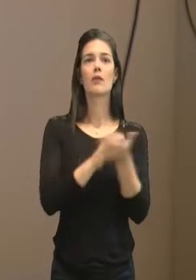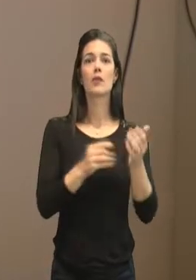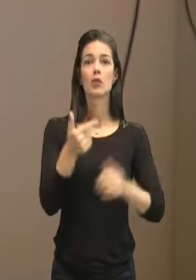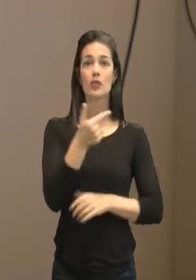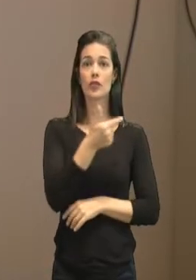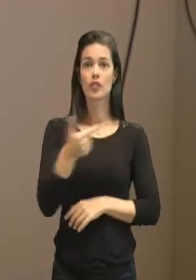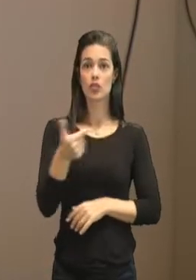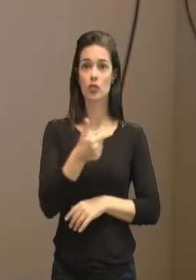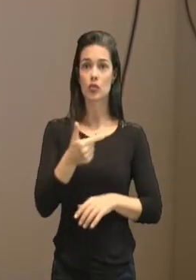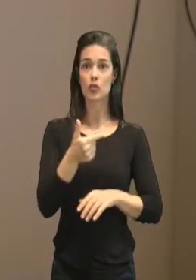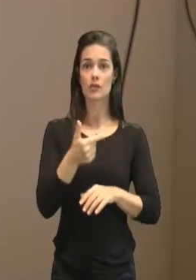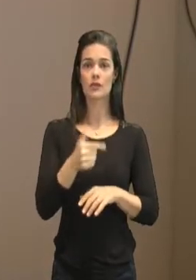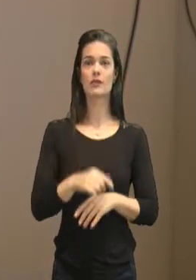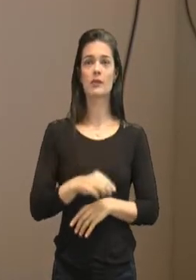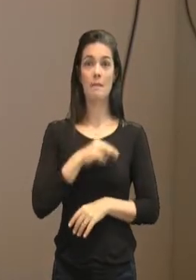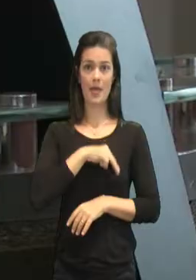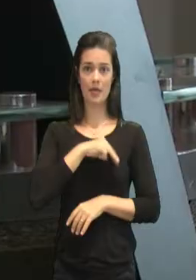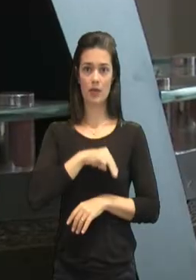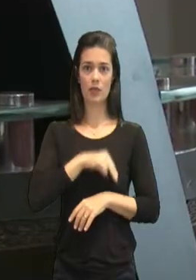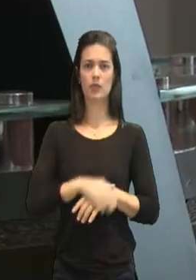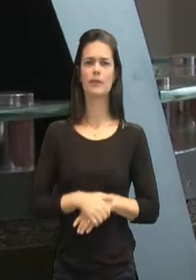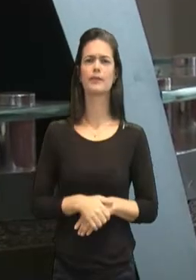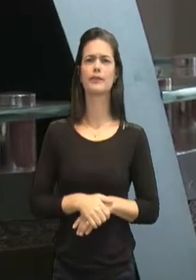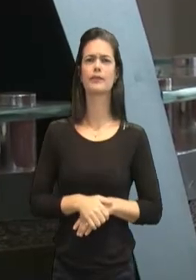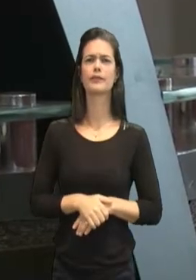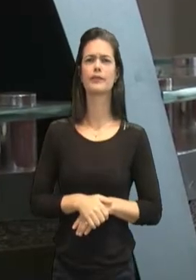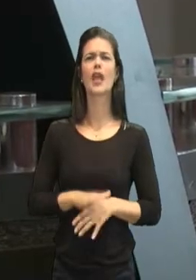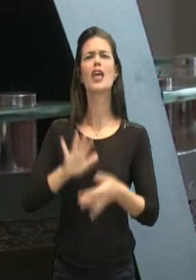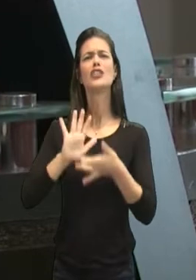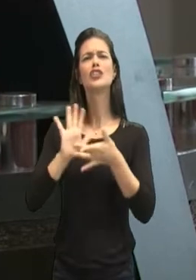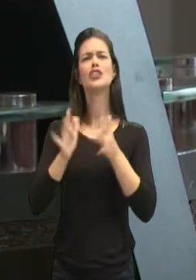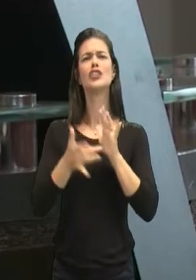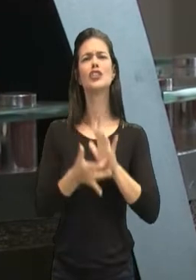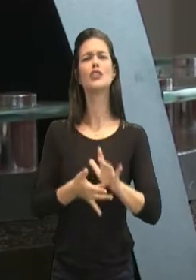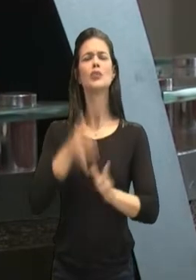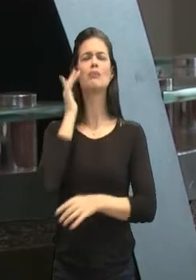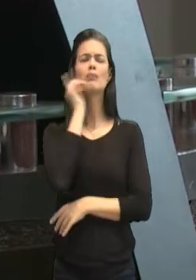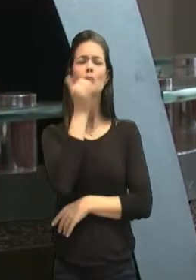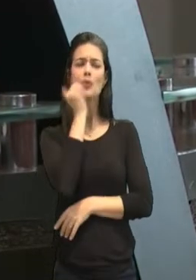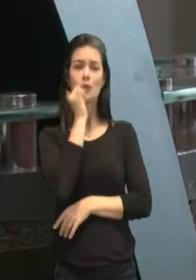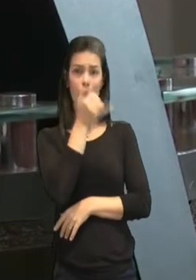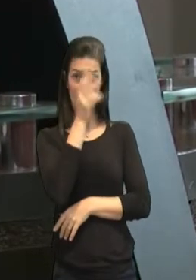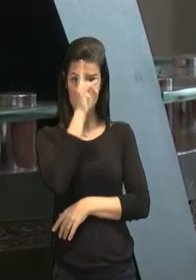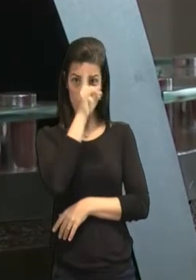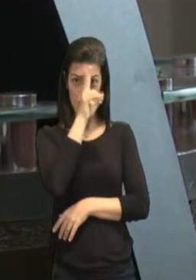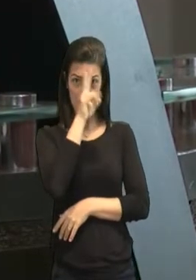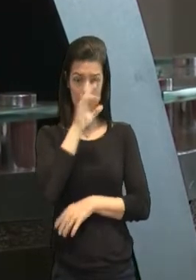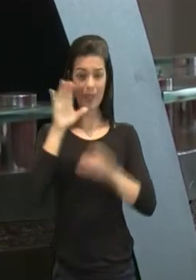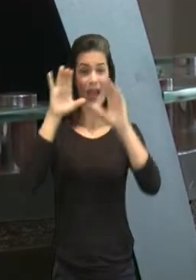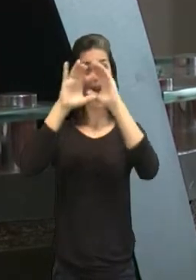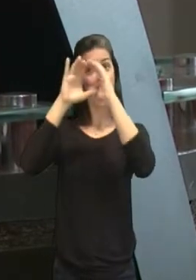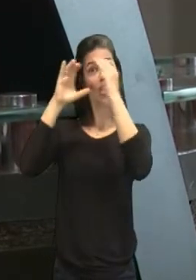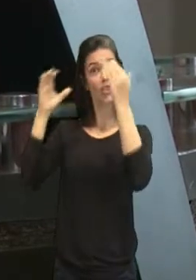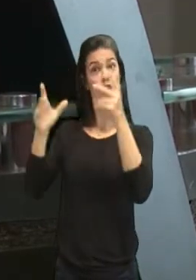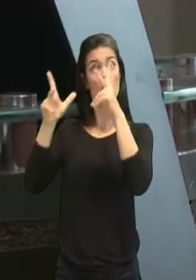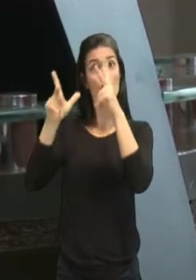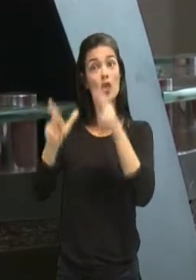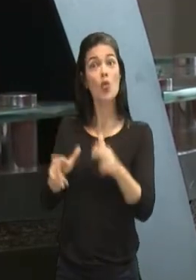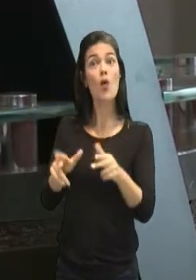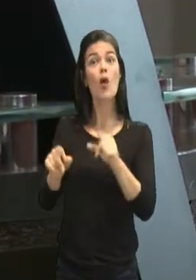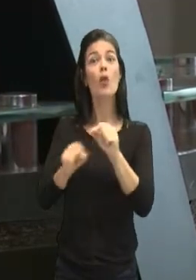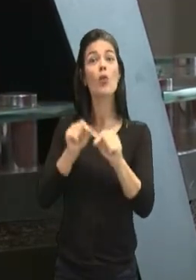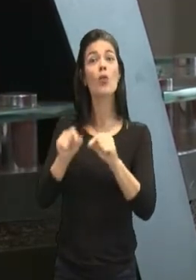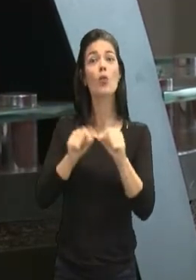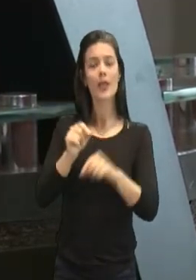De novo entrou Jesus a falar por parábolas, dizendo-lhes: O reino dos céus é semelhante a um rei que celebrou